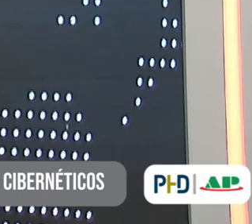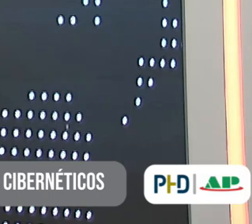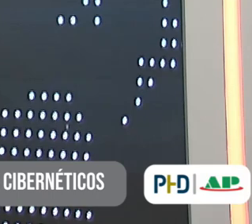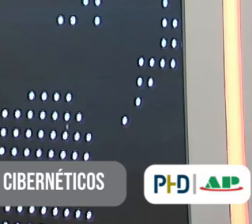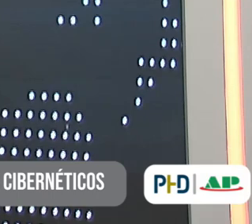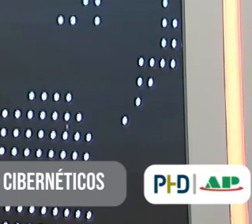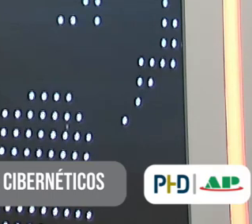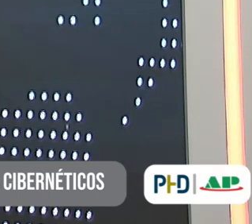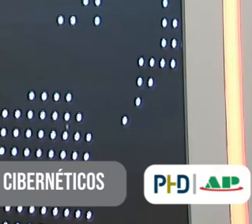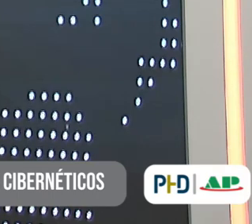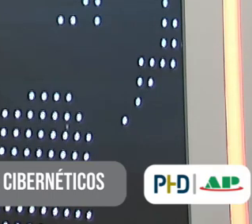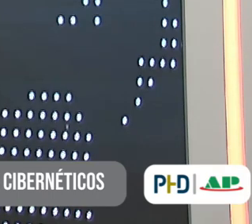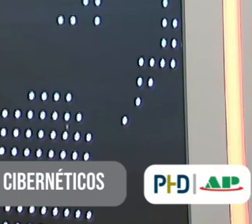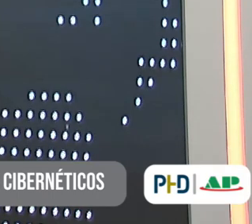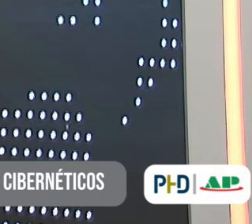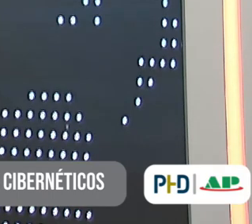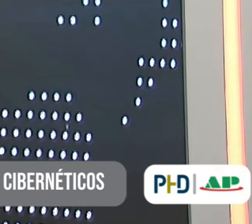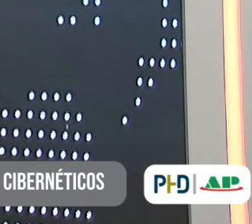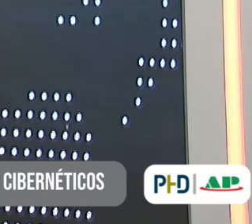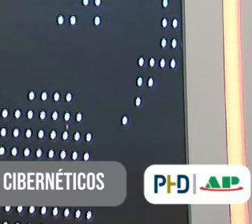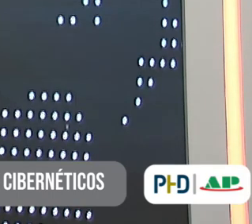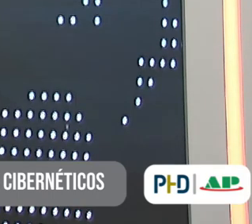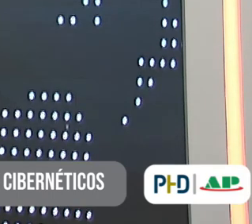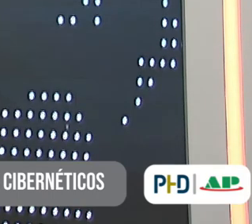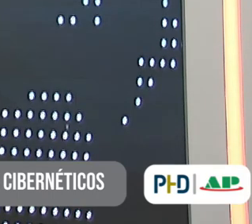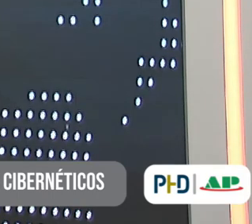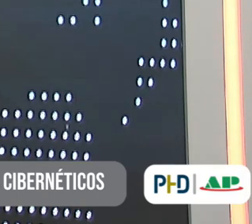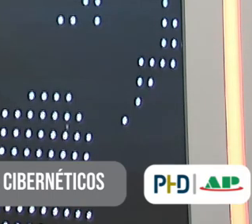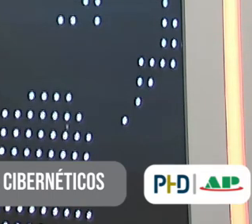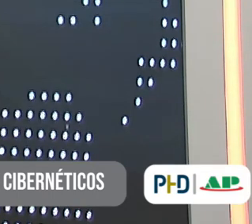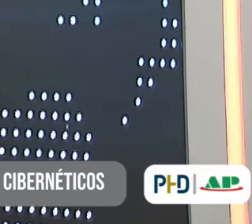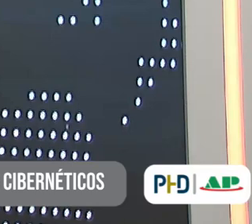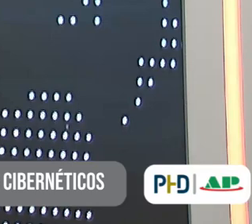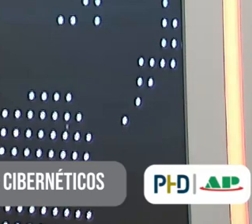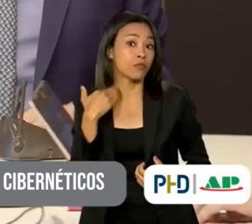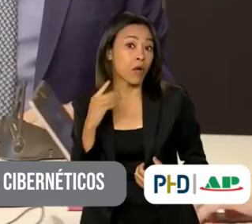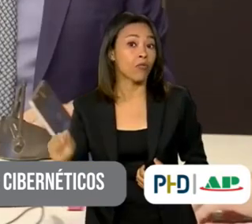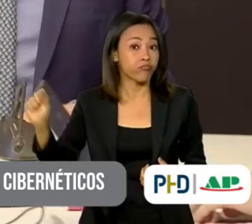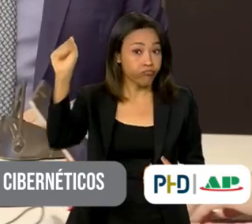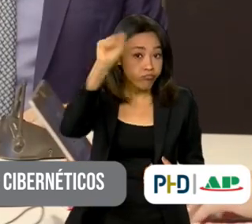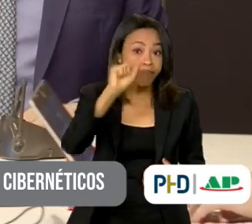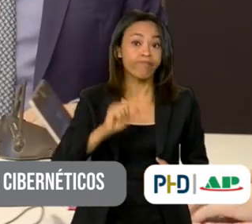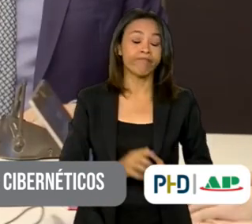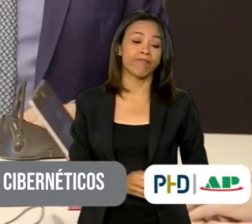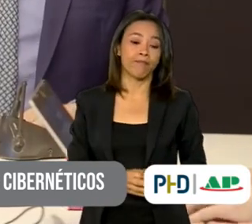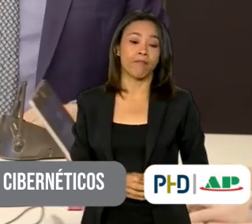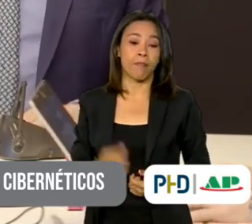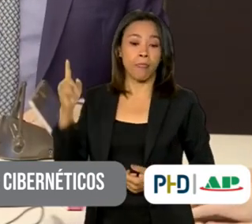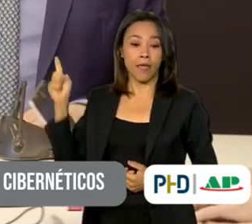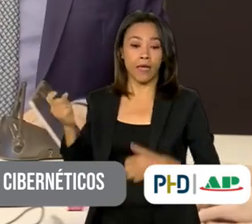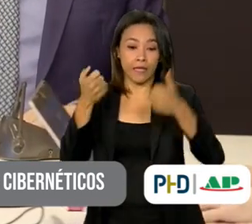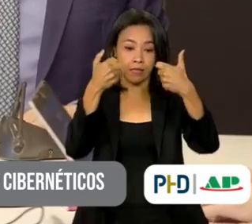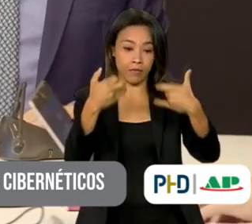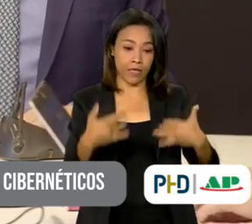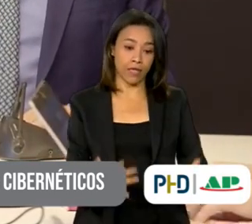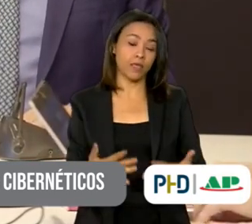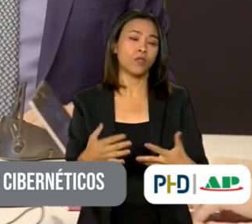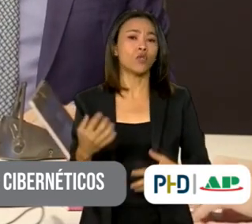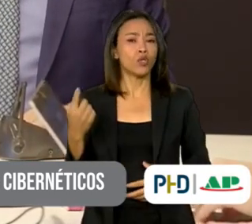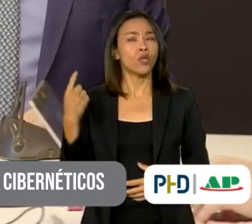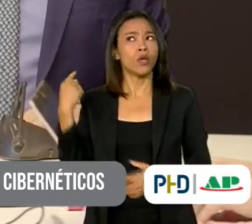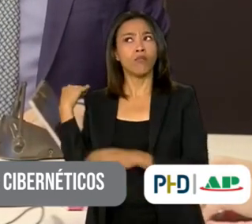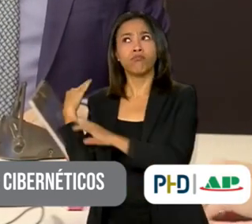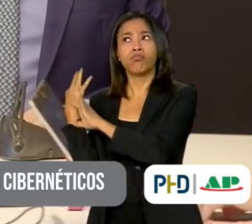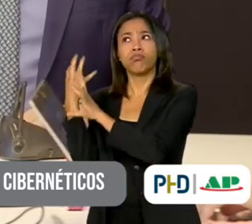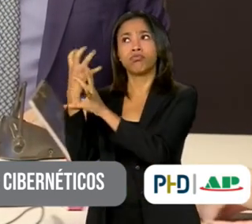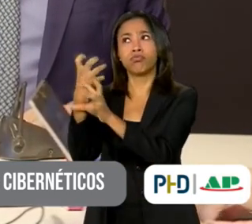de Segurança Financeira. É o que explica o presidente da FEBRABAN. Nós estamos vendo nos últimos anos avanços que eu